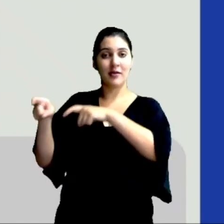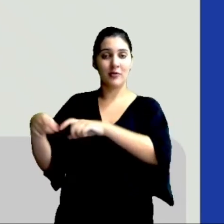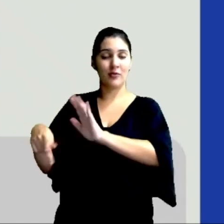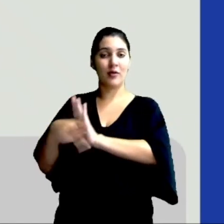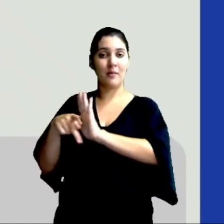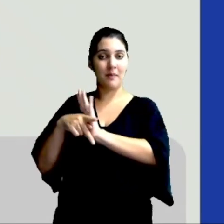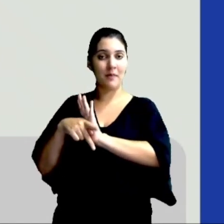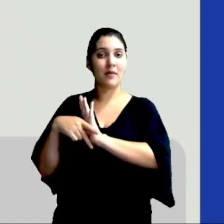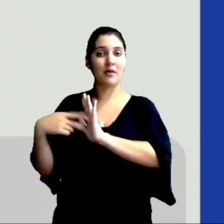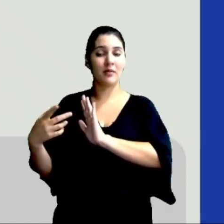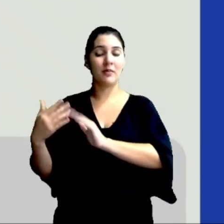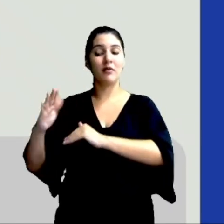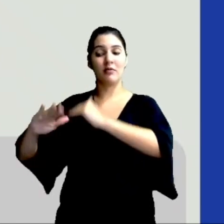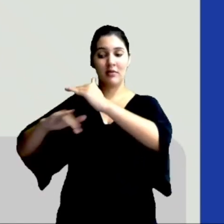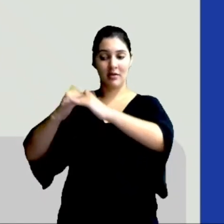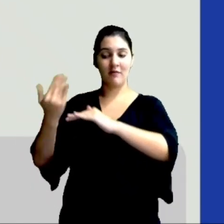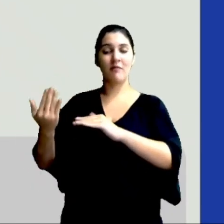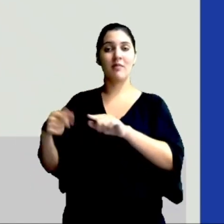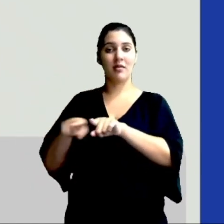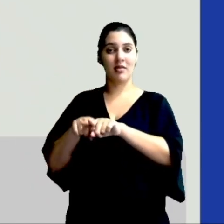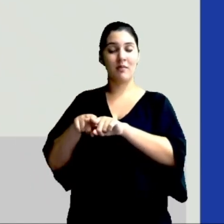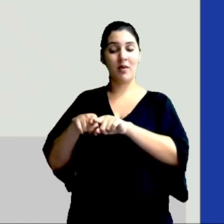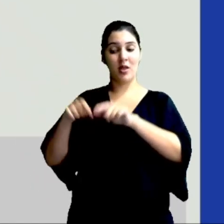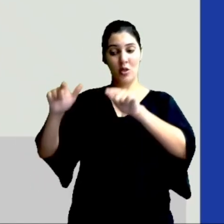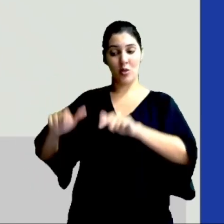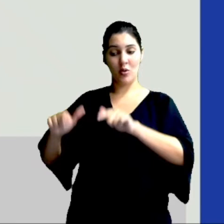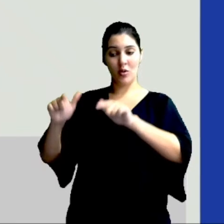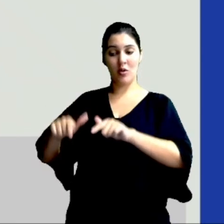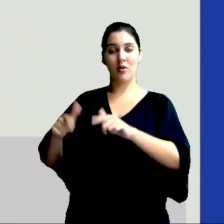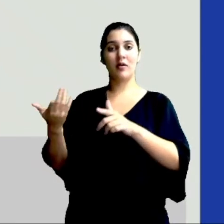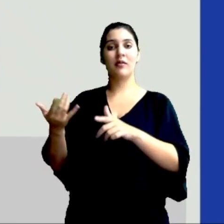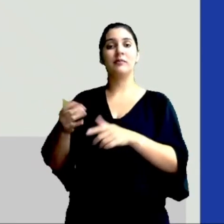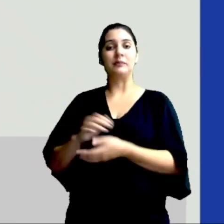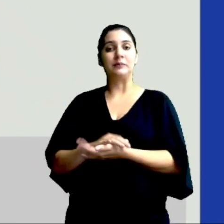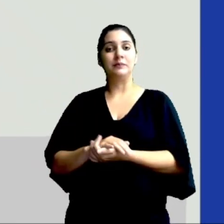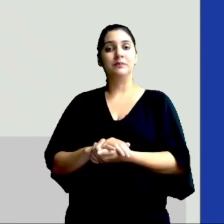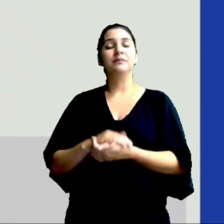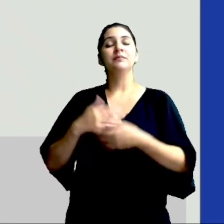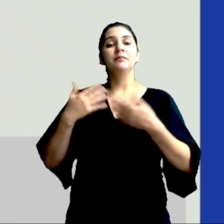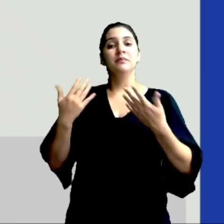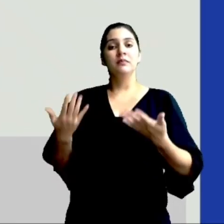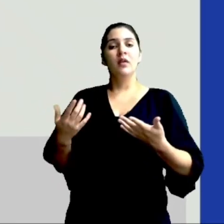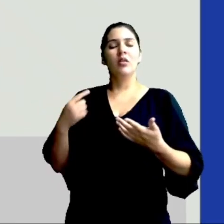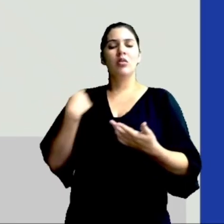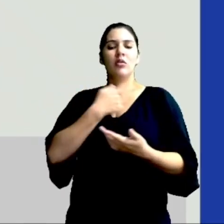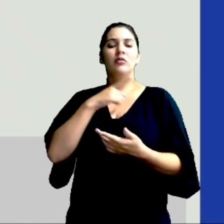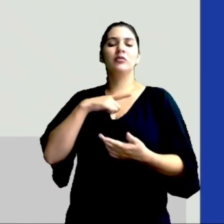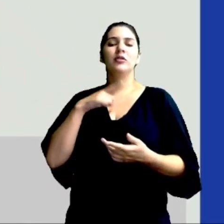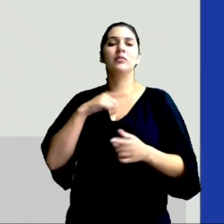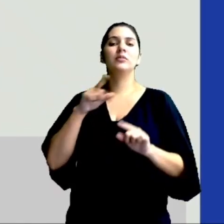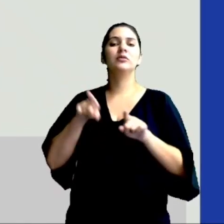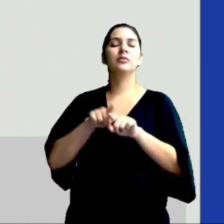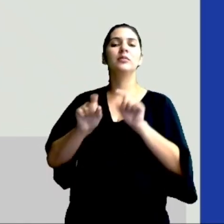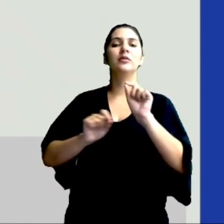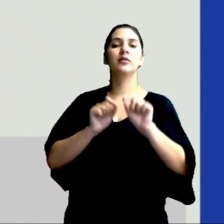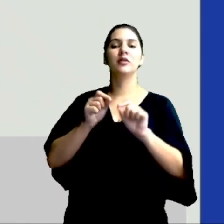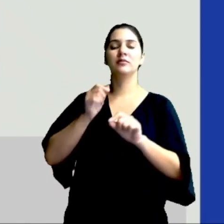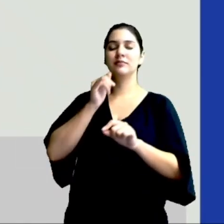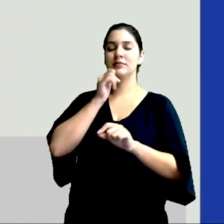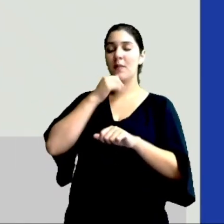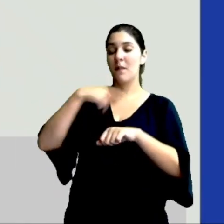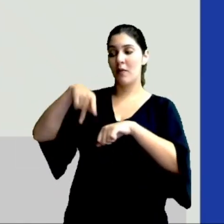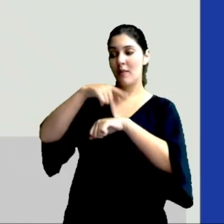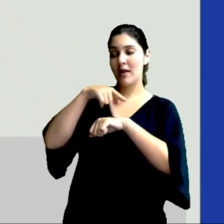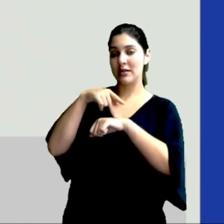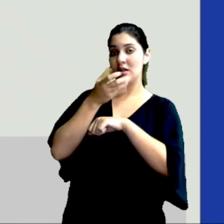ali, seu desenvolvimento ali na sua região, né, mais ao sul. Então, nós temos também, né, esses países assim amarelo, que